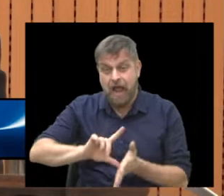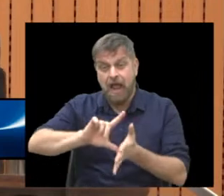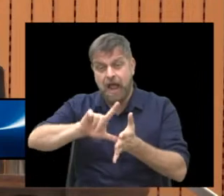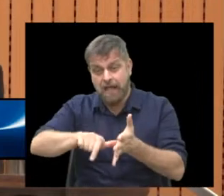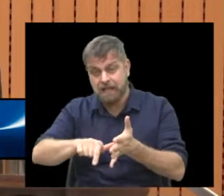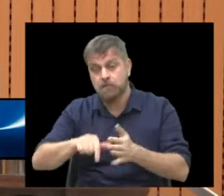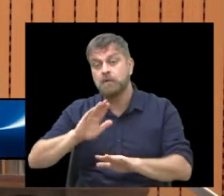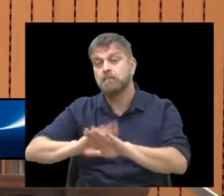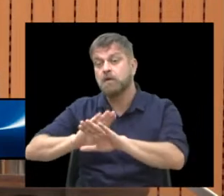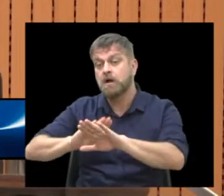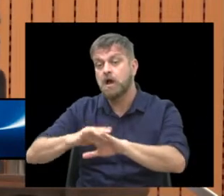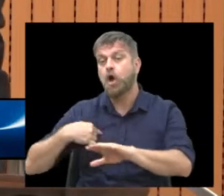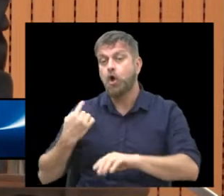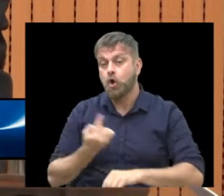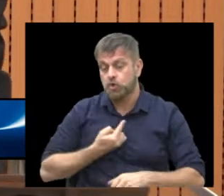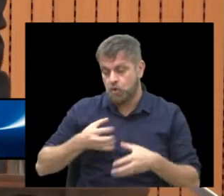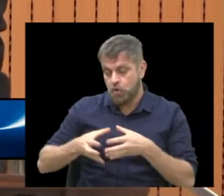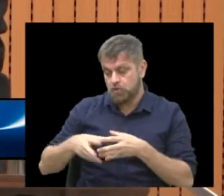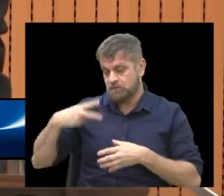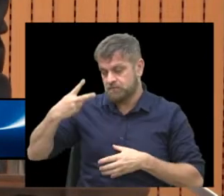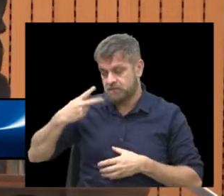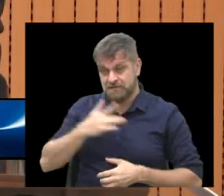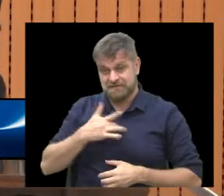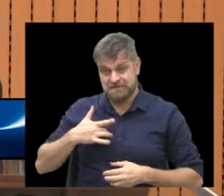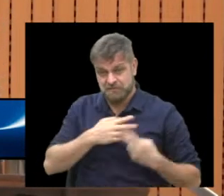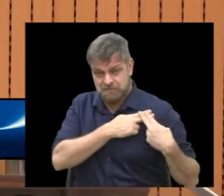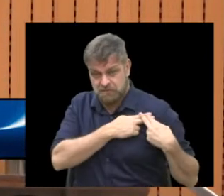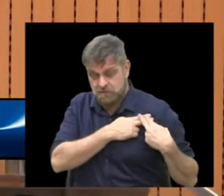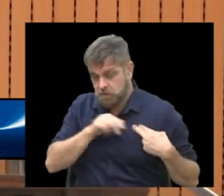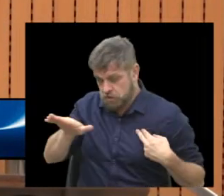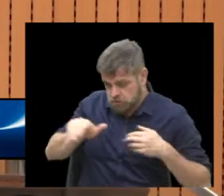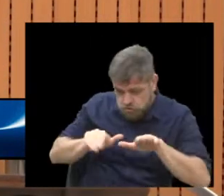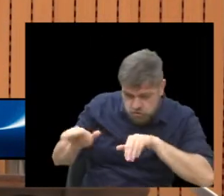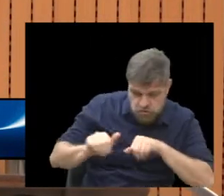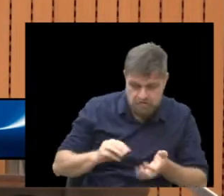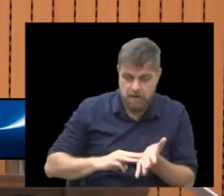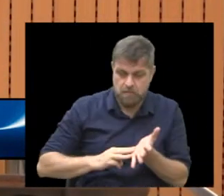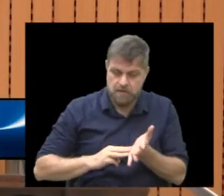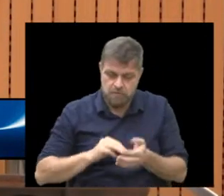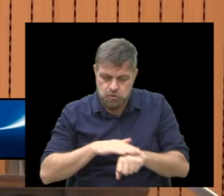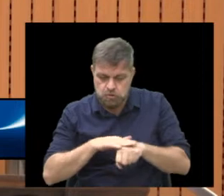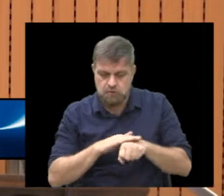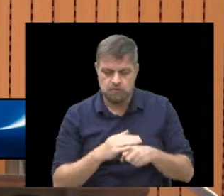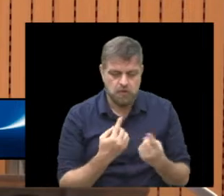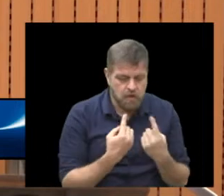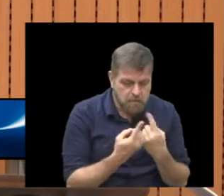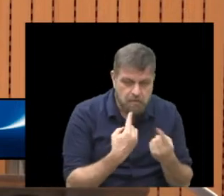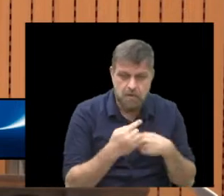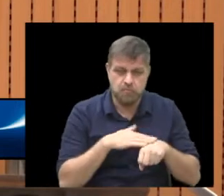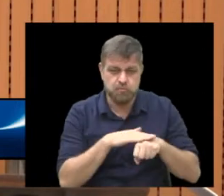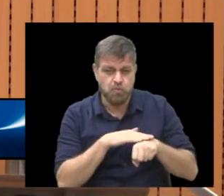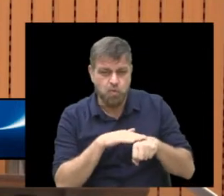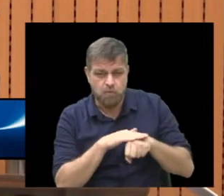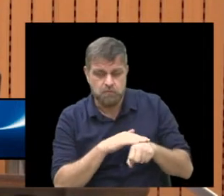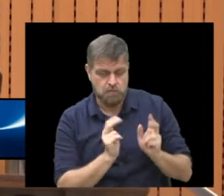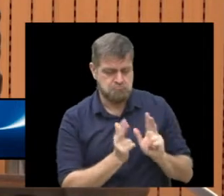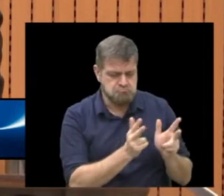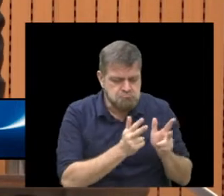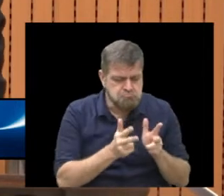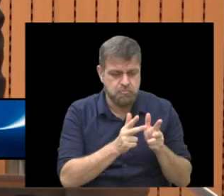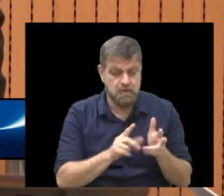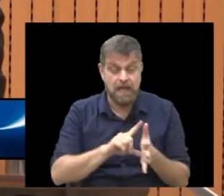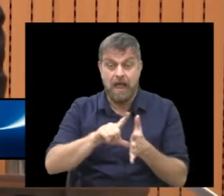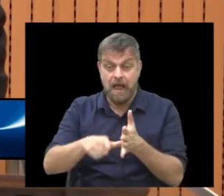de trabalho da Comissão de Saúde, né? Já conversei com alguns dos membros da comissão e há um acordo aqui sobre a data, inclusive, na